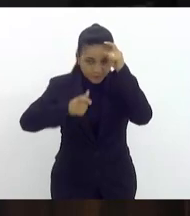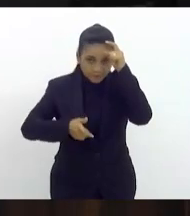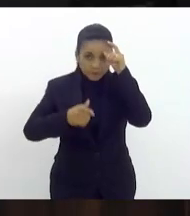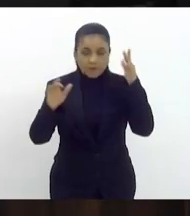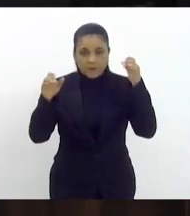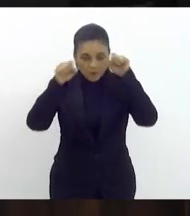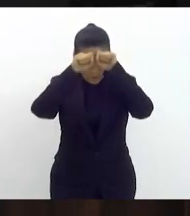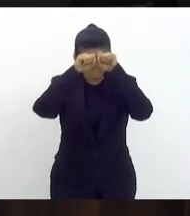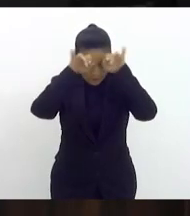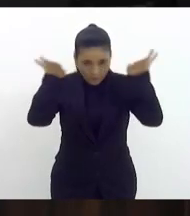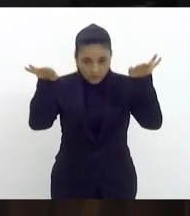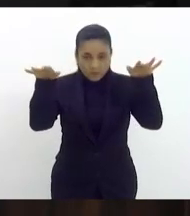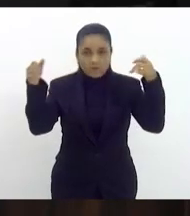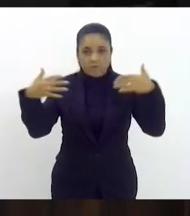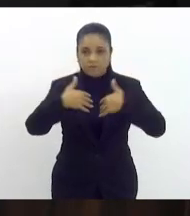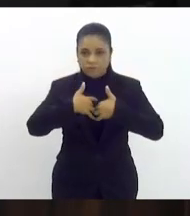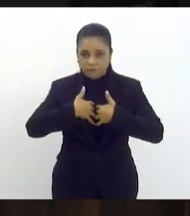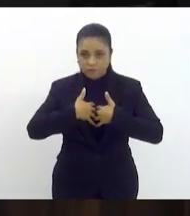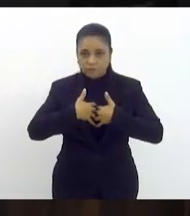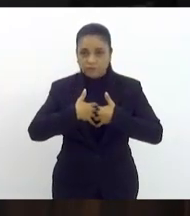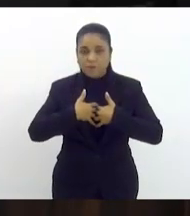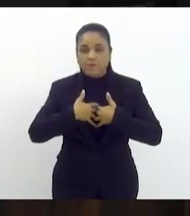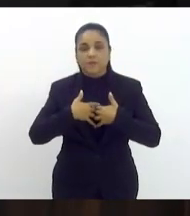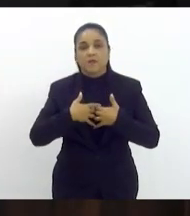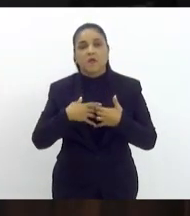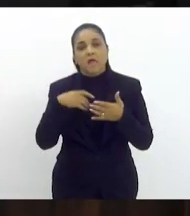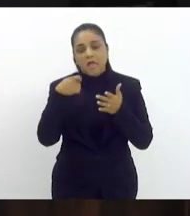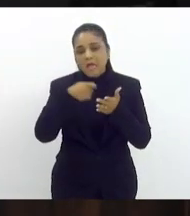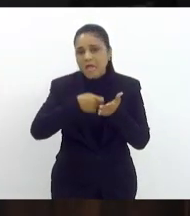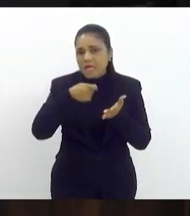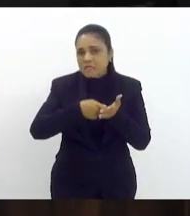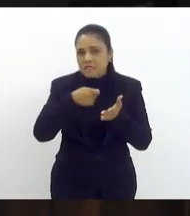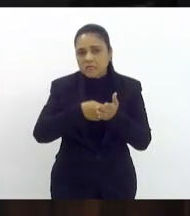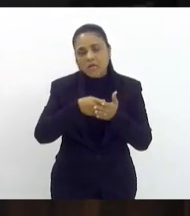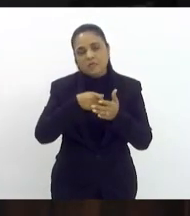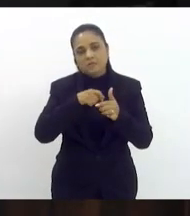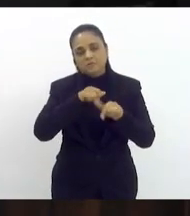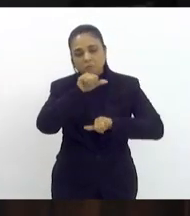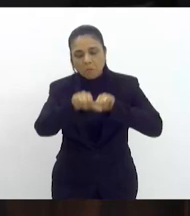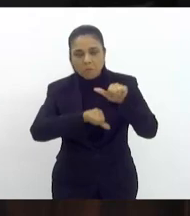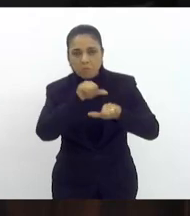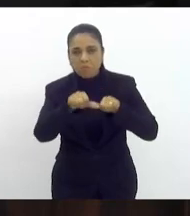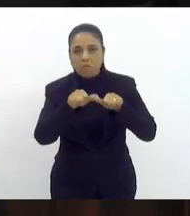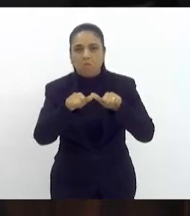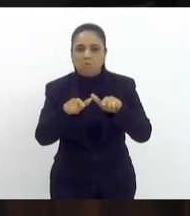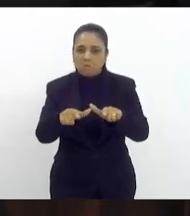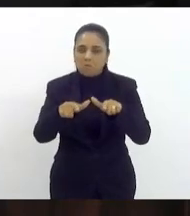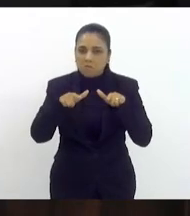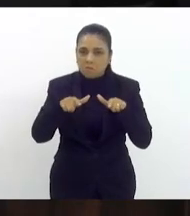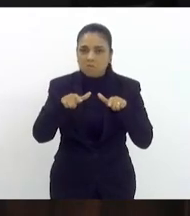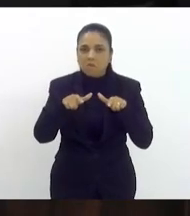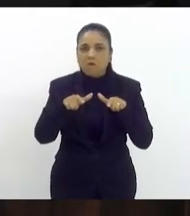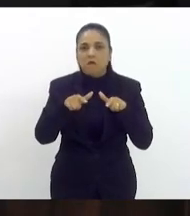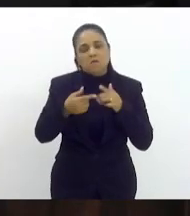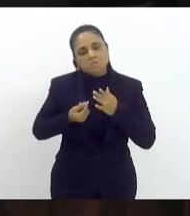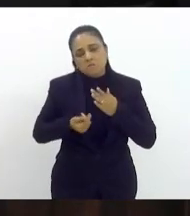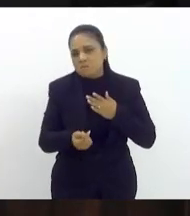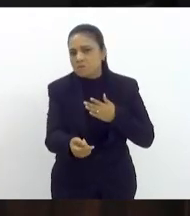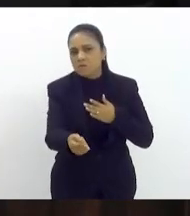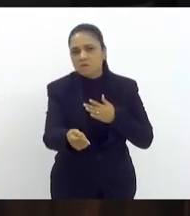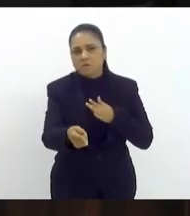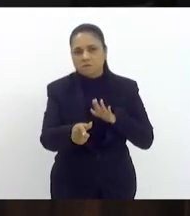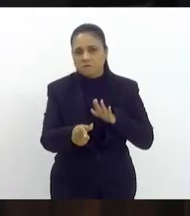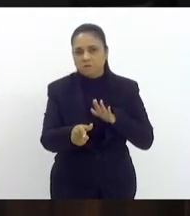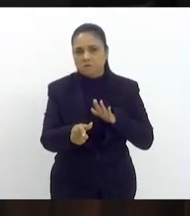espectro autista e vedar a exigência de renovação do laudo médico que atesta sua condição por tempo